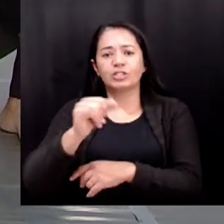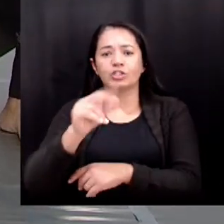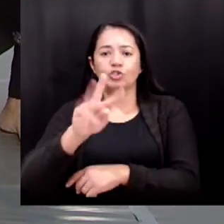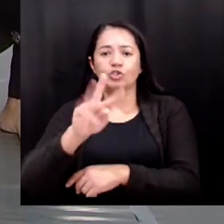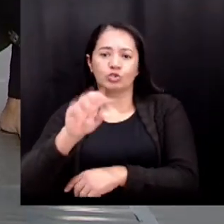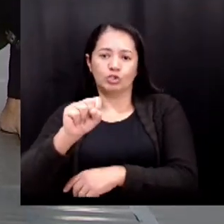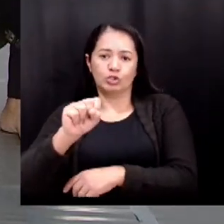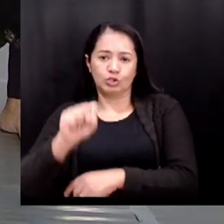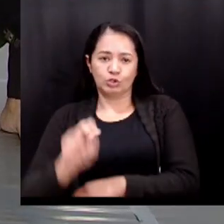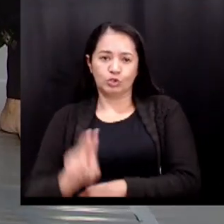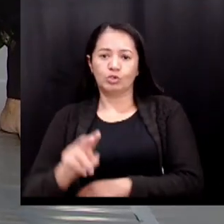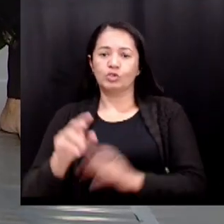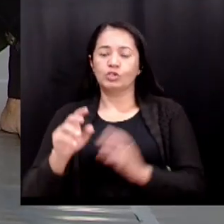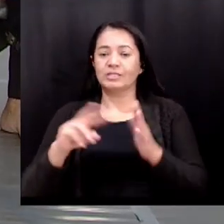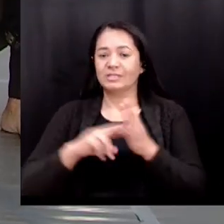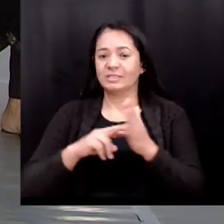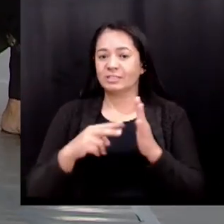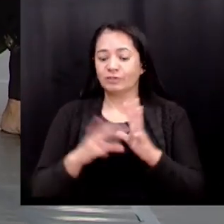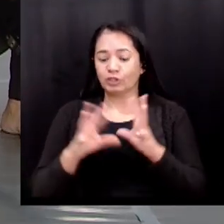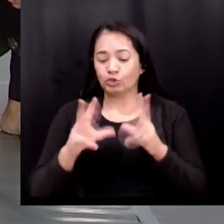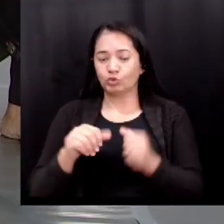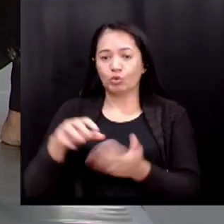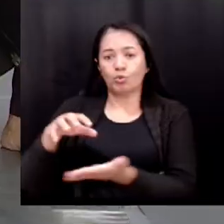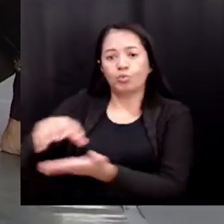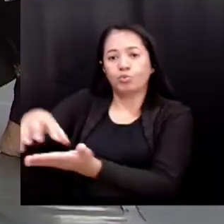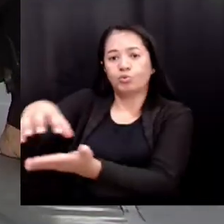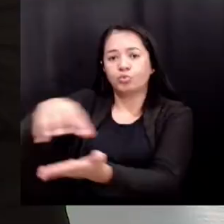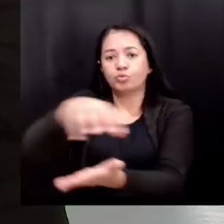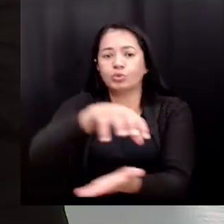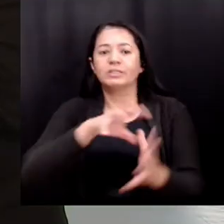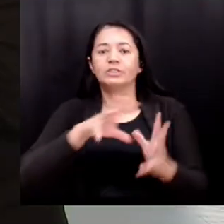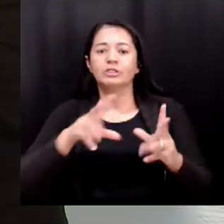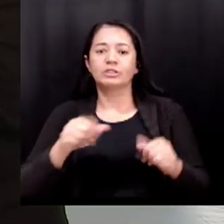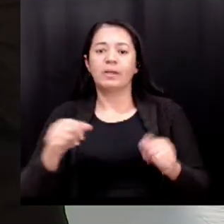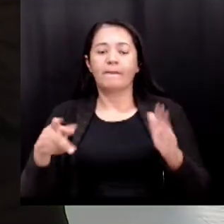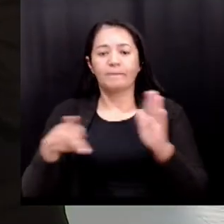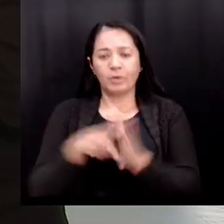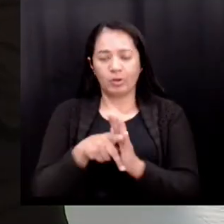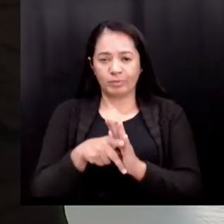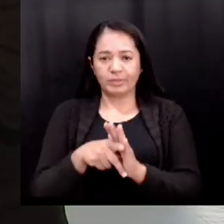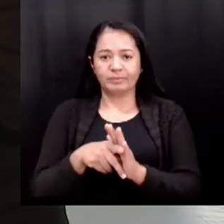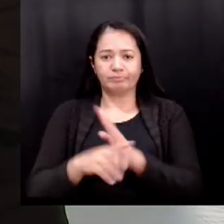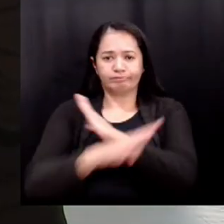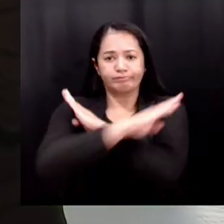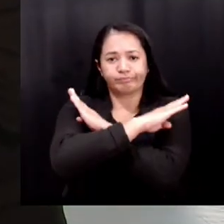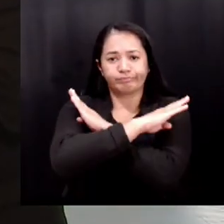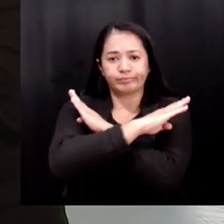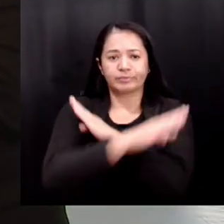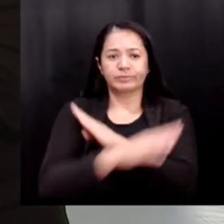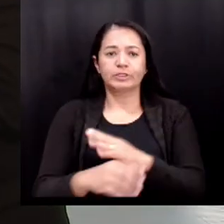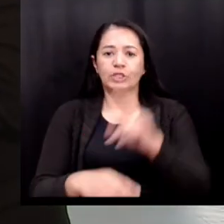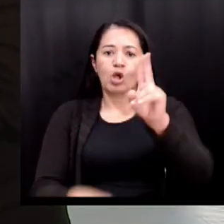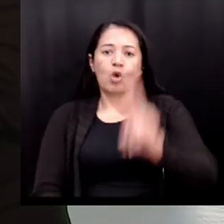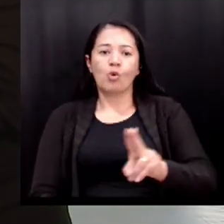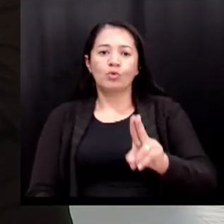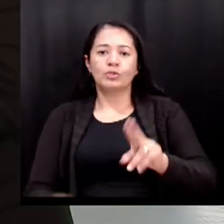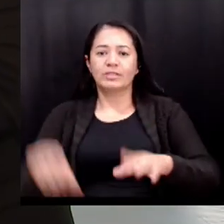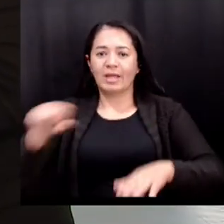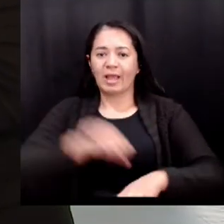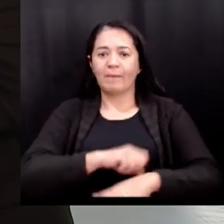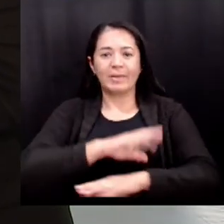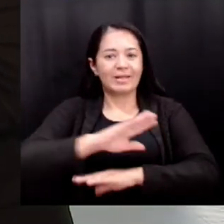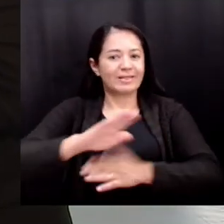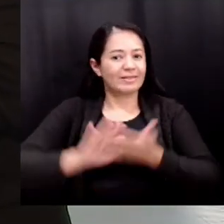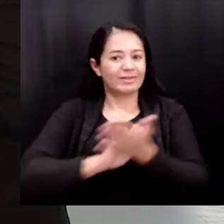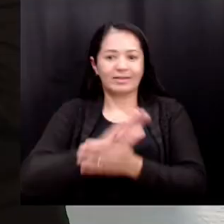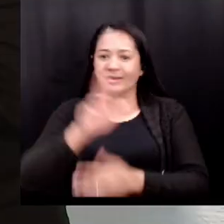do ninjutsu ou do bujutsu que não utilizam armas. Então, aqui